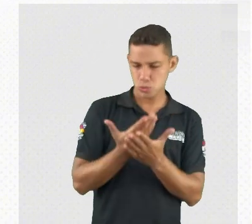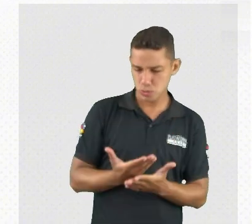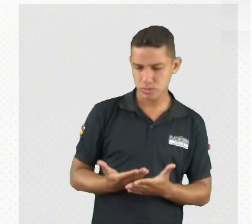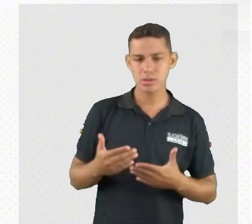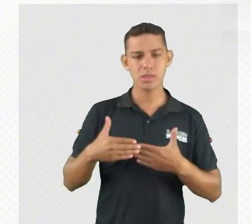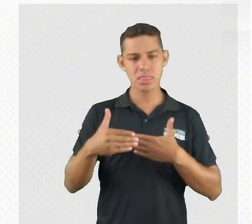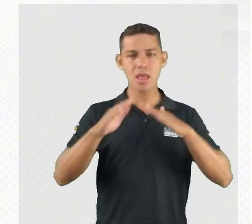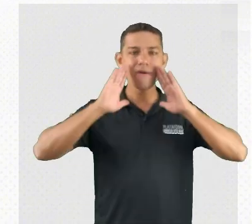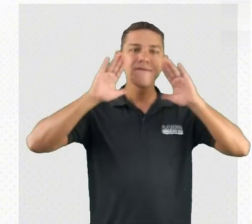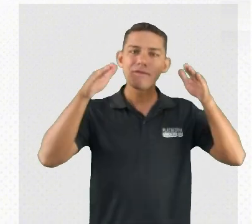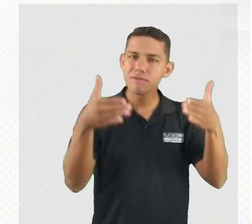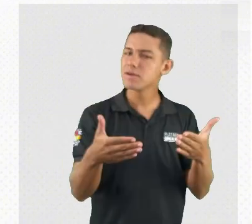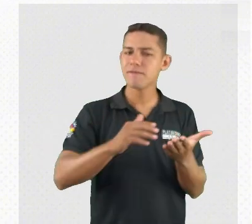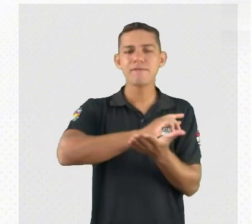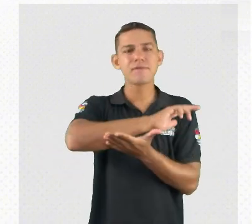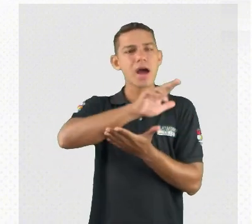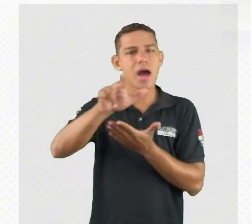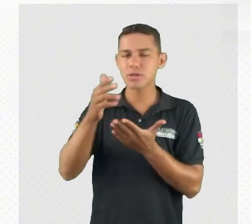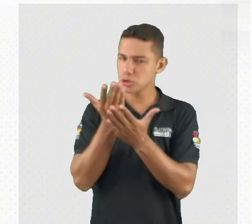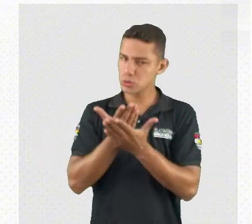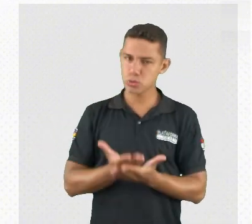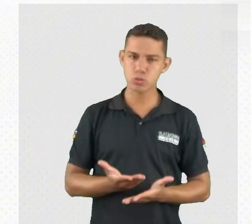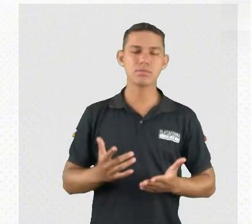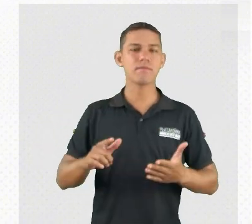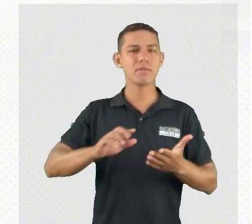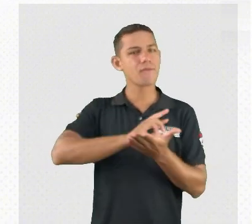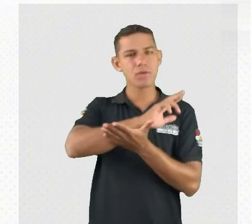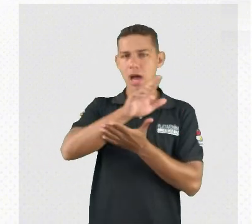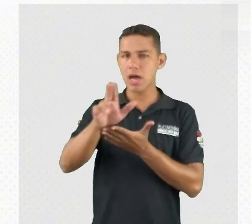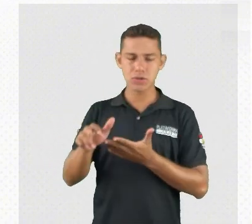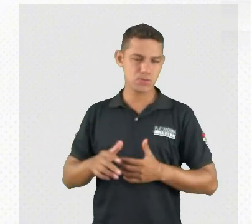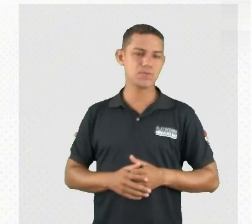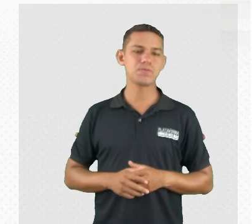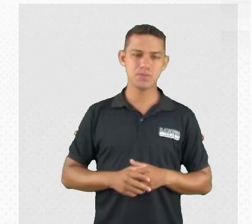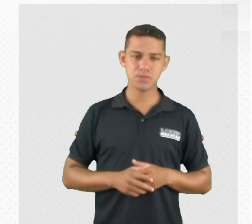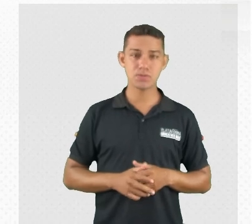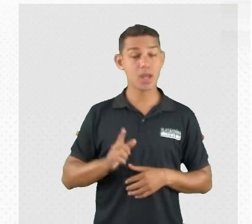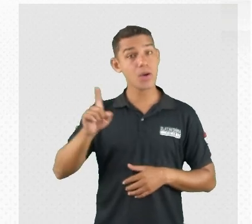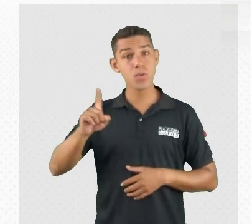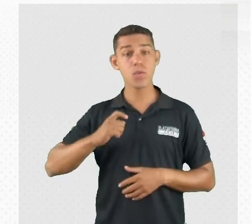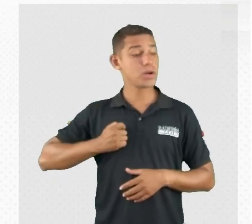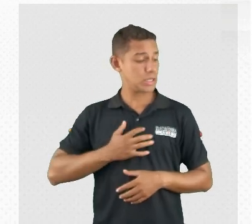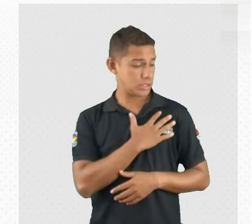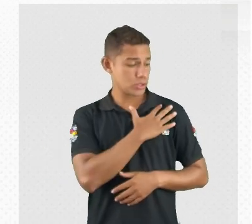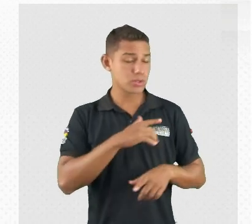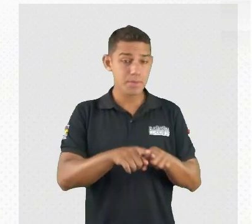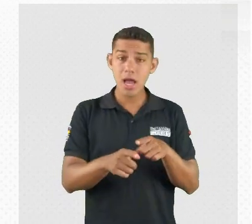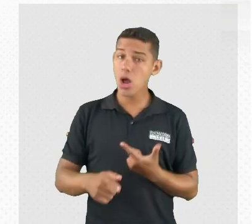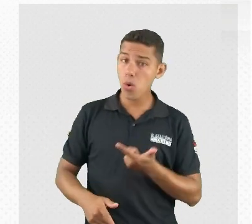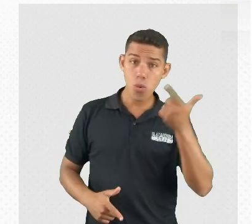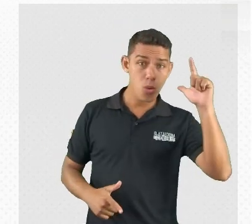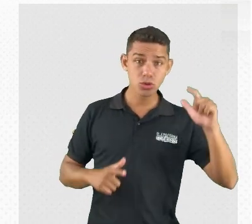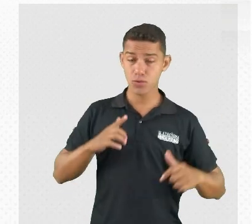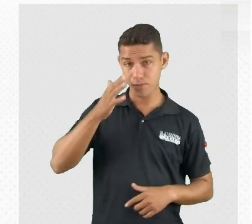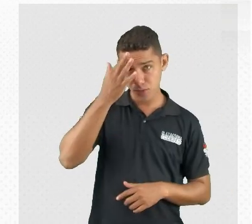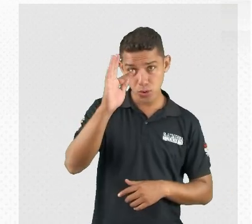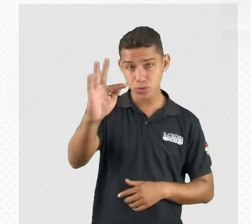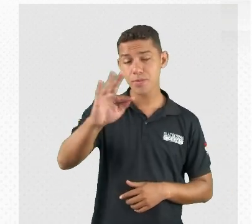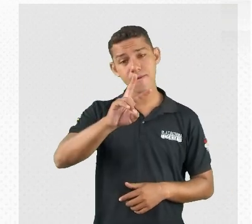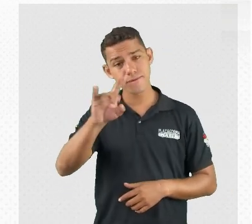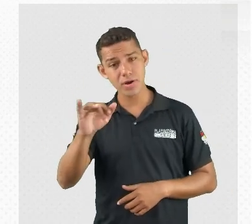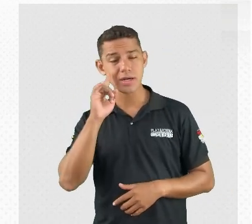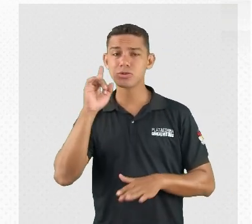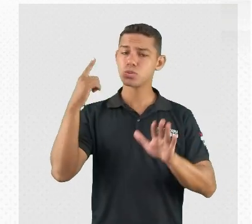e se debruçaram sobre vários estudos, E o Aristóteles ele também vai ser outro filósofo que vai